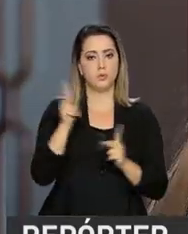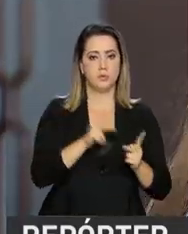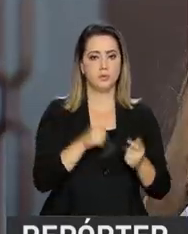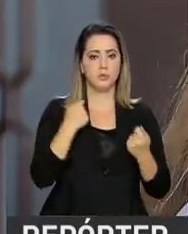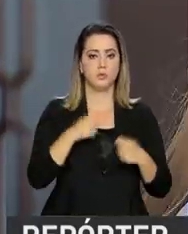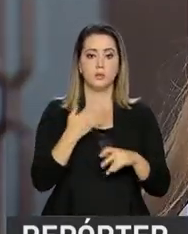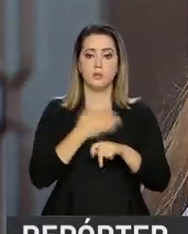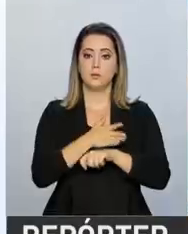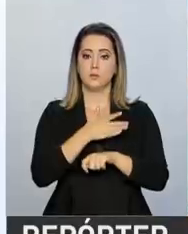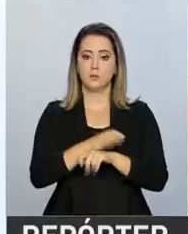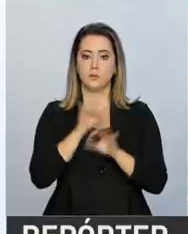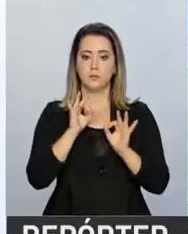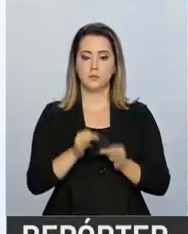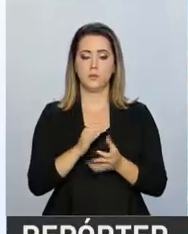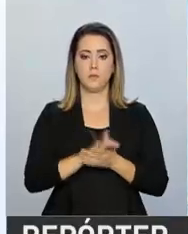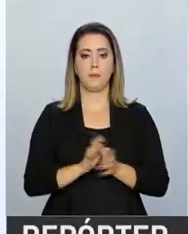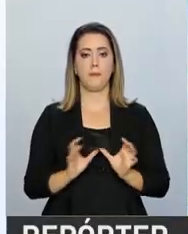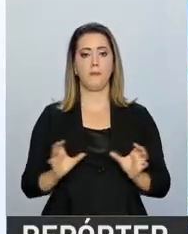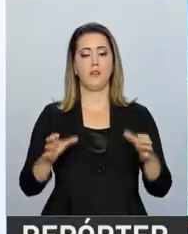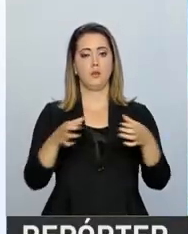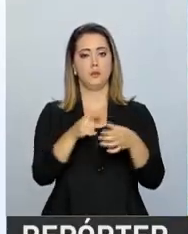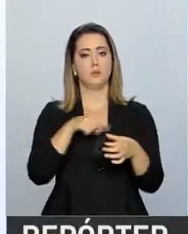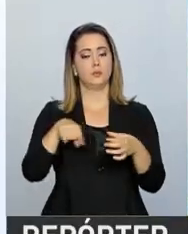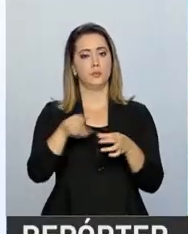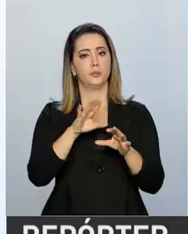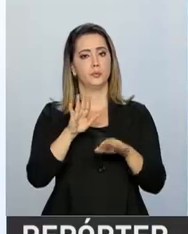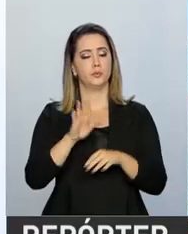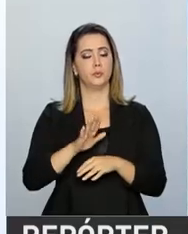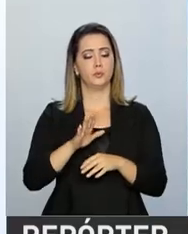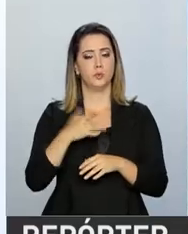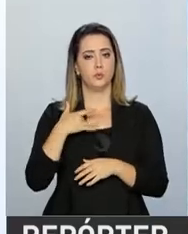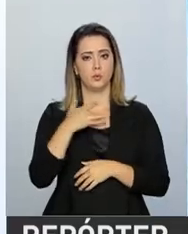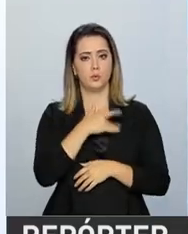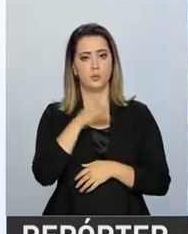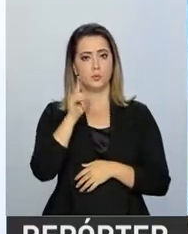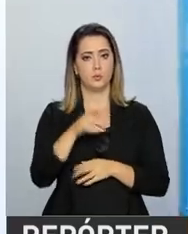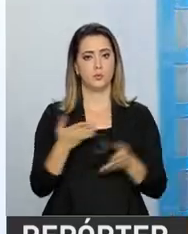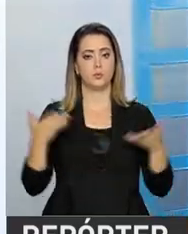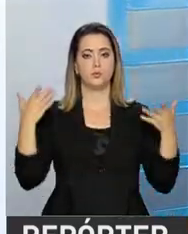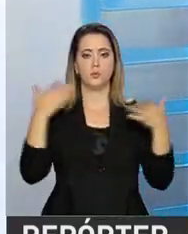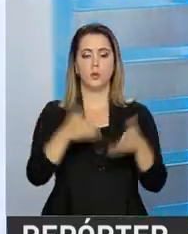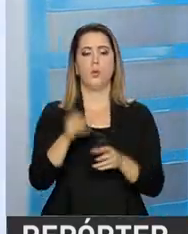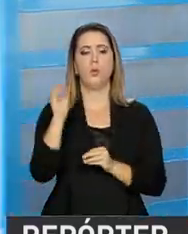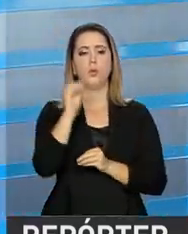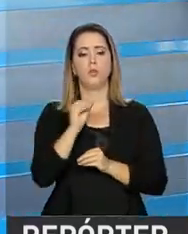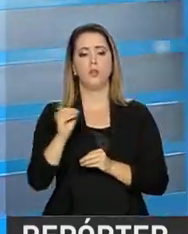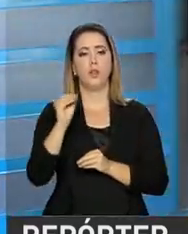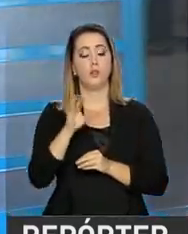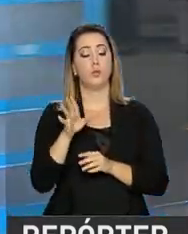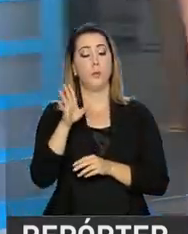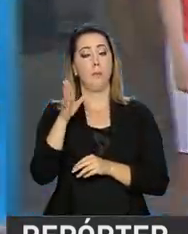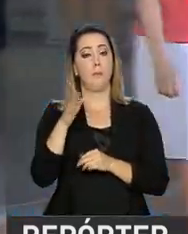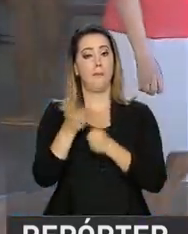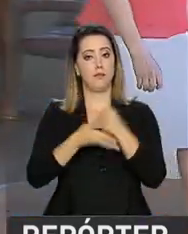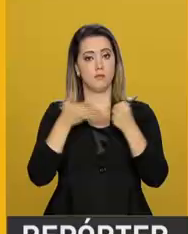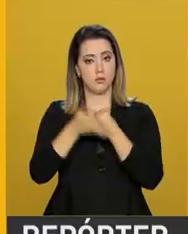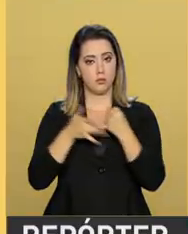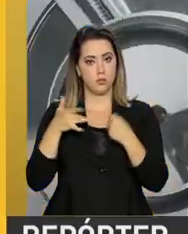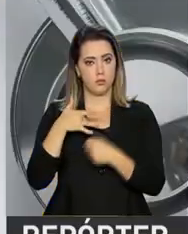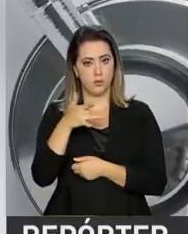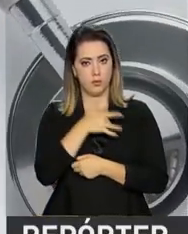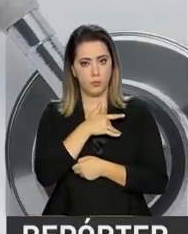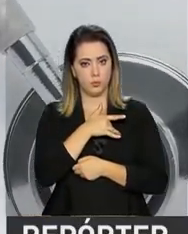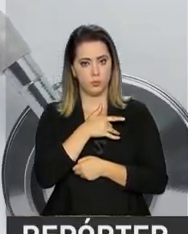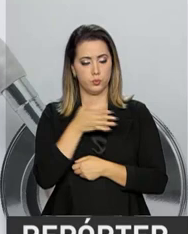tem que ser capacitado para isso. As equipes de saúde fazem parte dos cuidados de atenção básica do governo federal.